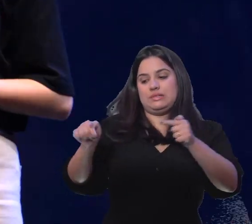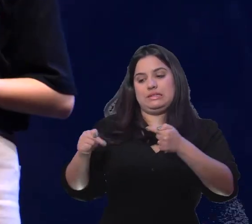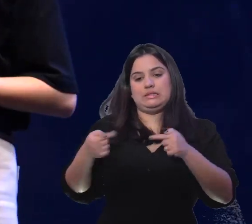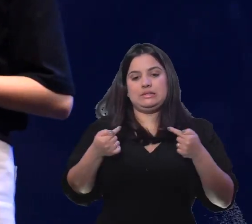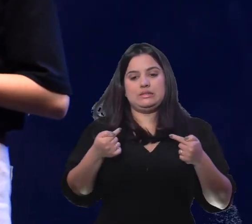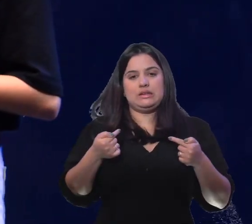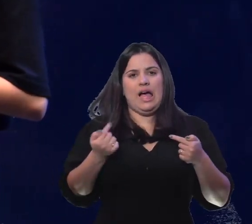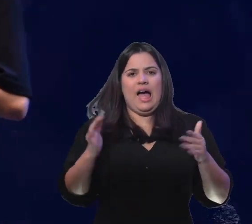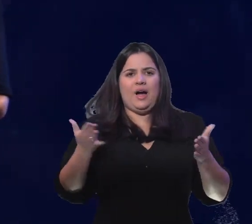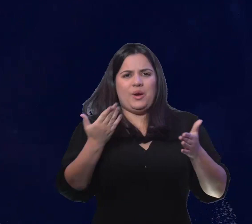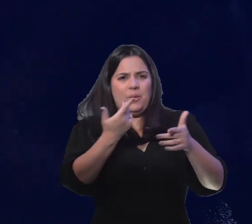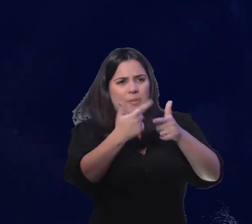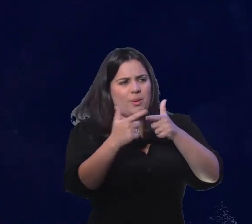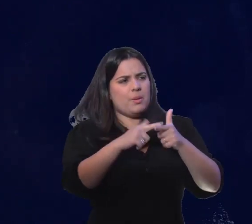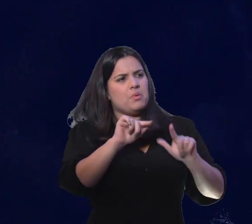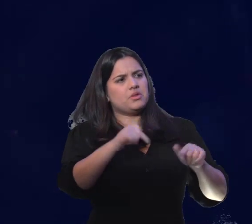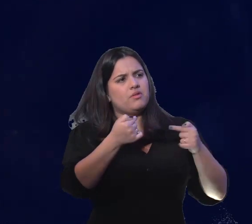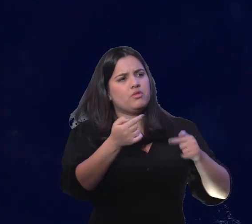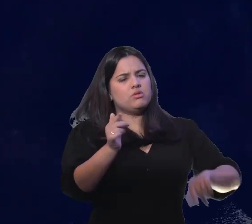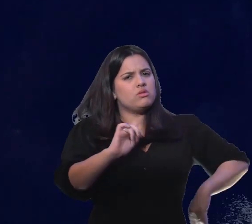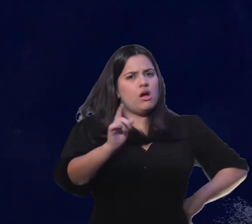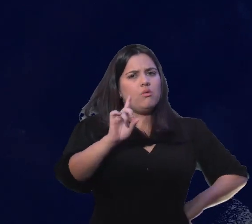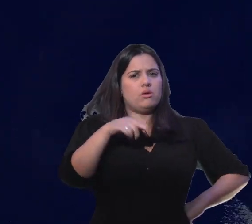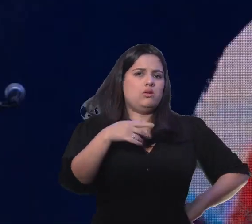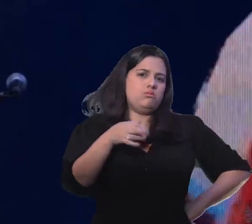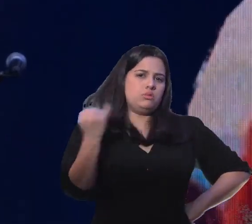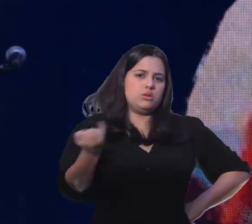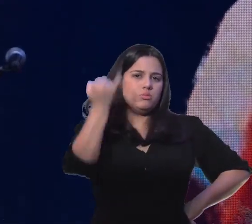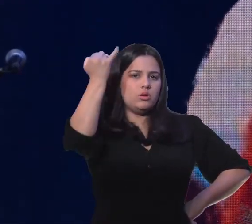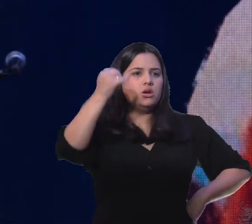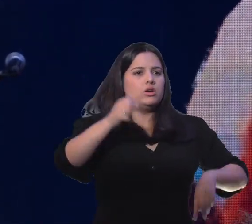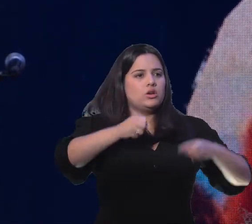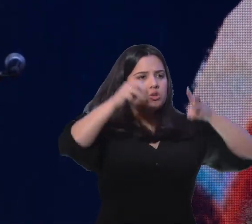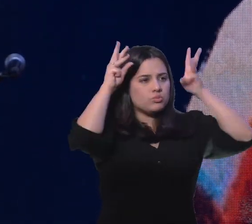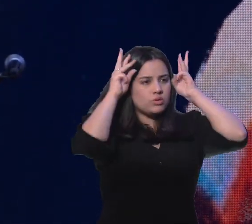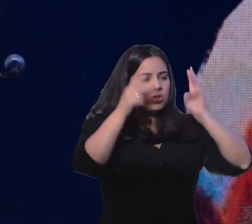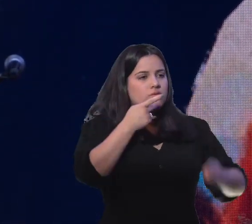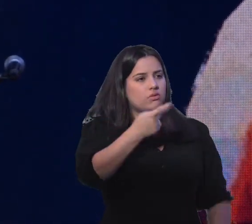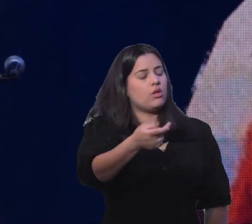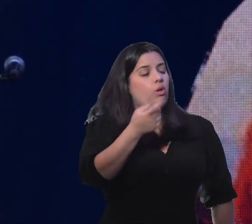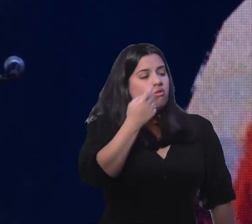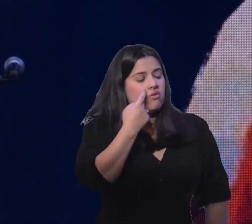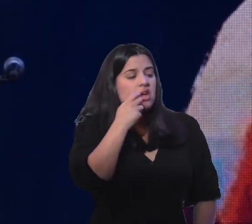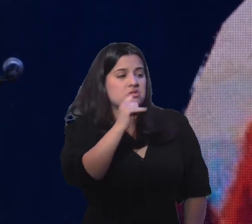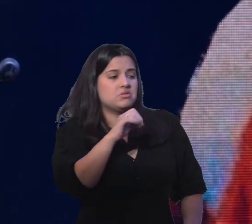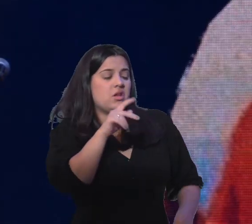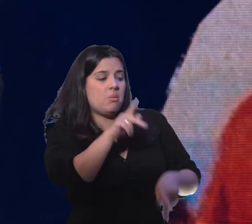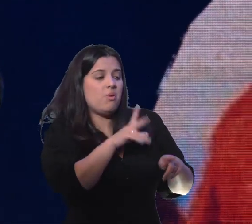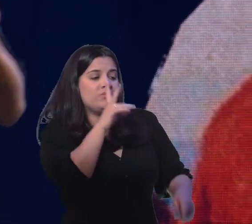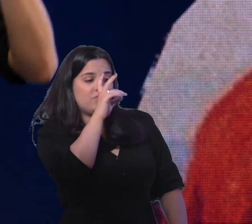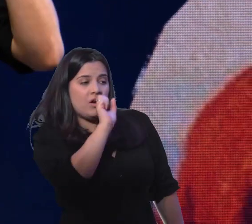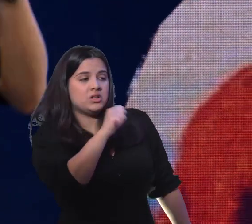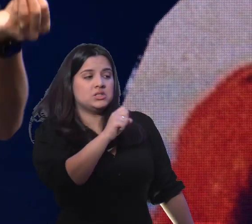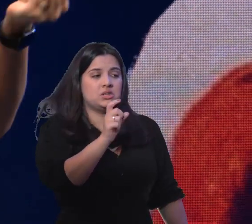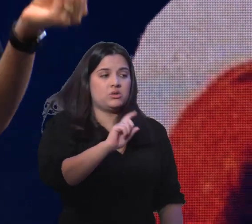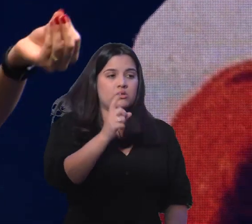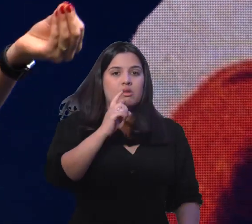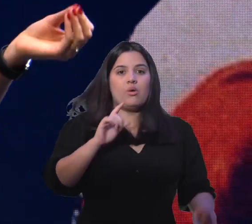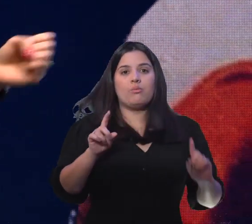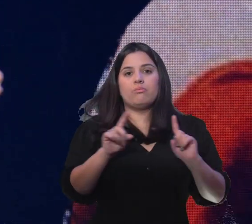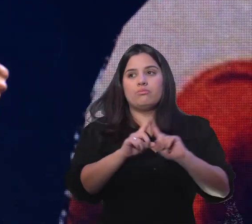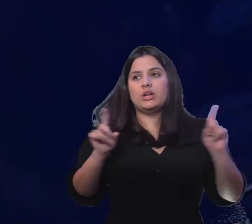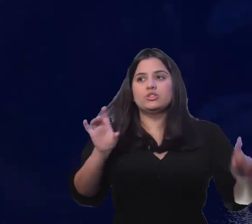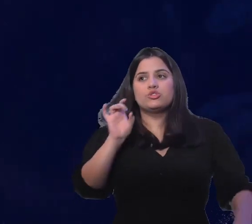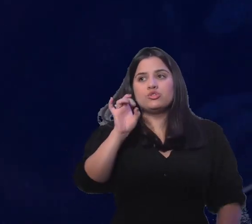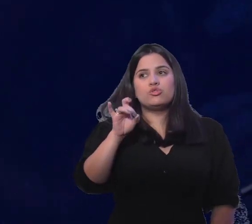é ver os desafios. Eles viram os desafios. Era importante. Tipo, Moisés falou, vejam se aquele povo é forte ou não. Eles viram os desafios. Só que eles só viram